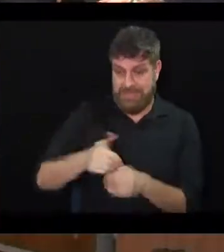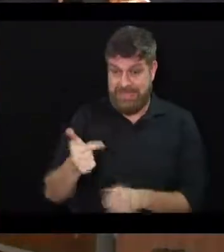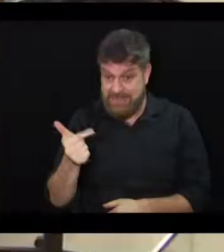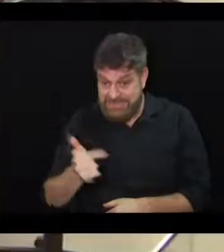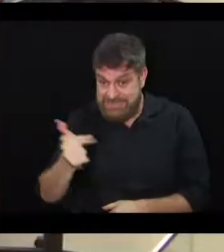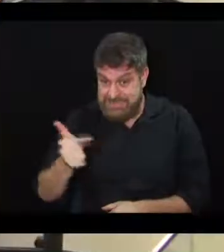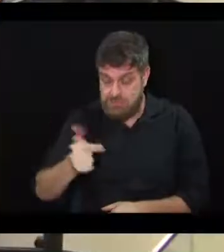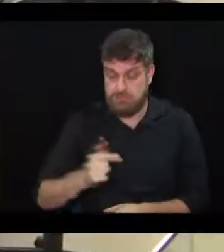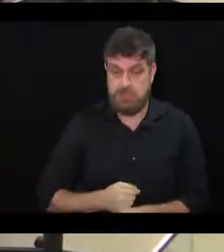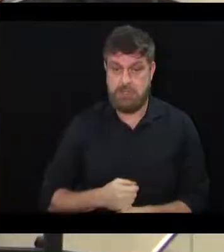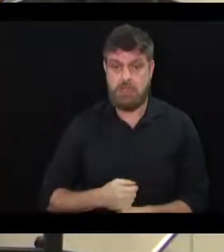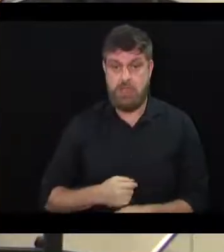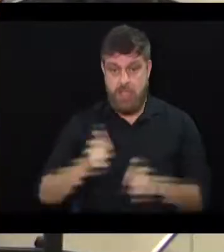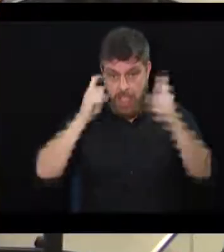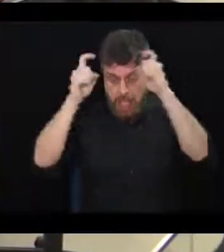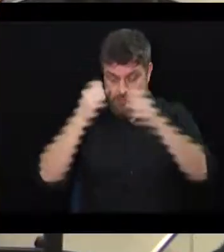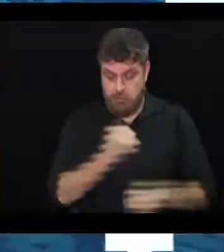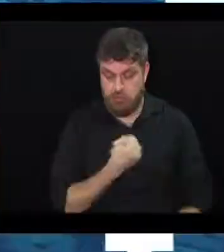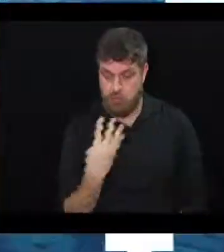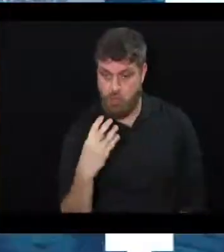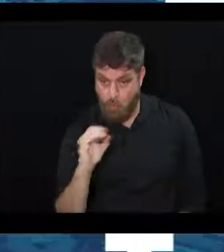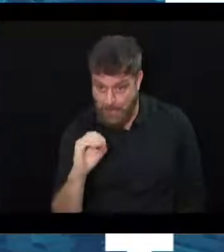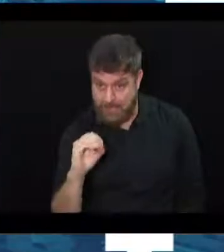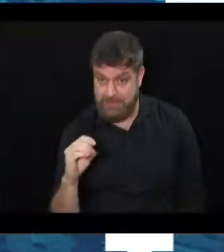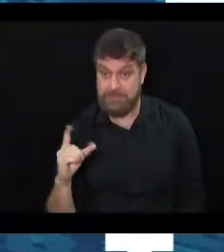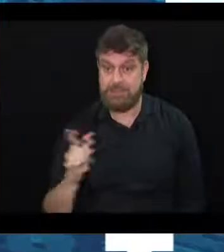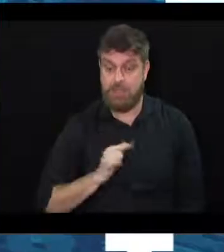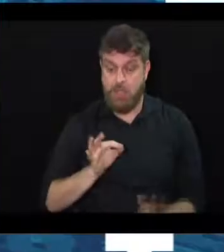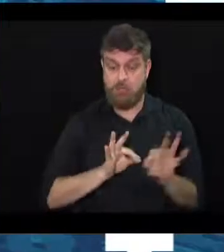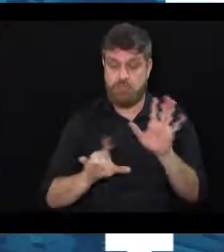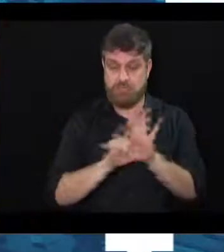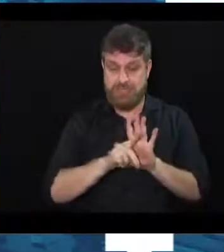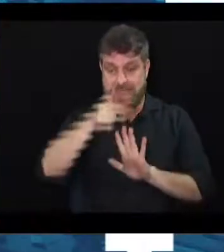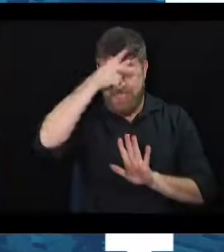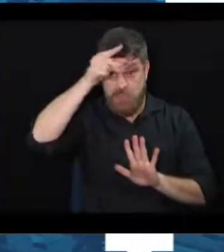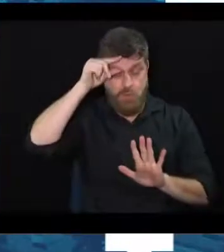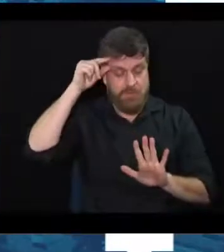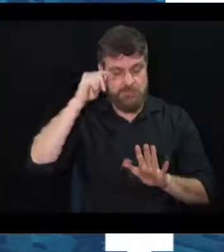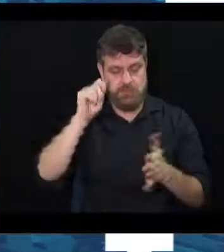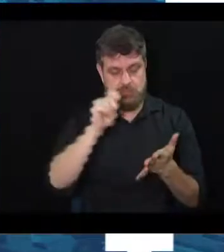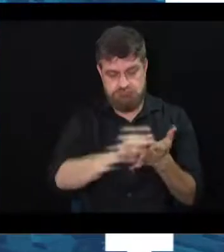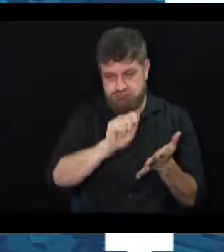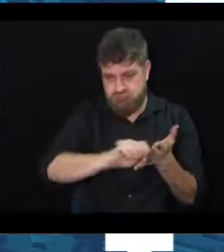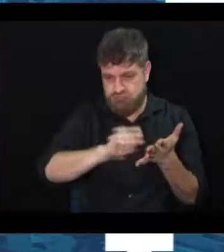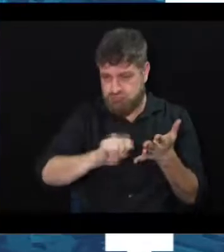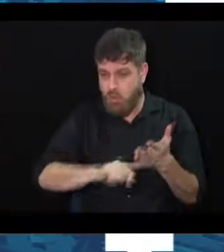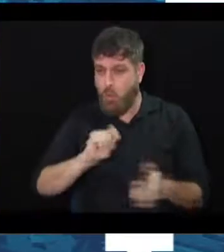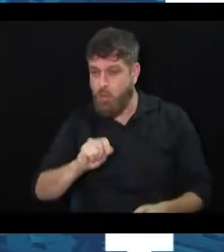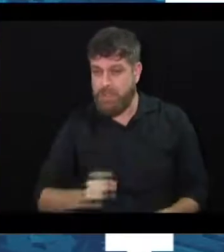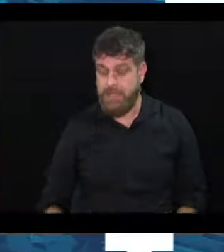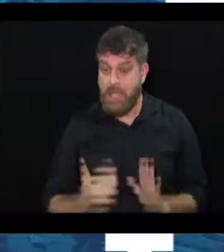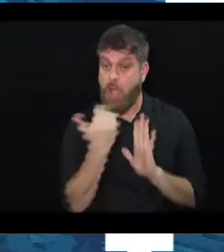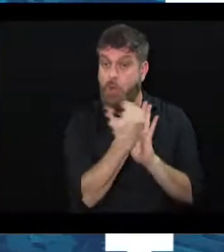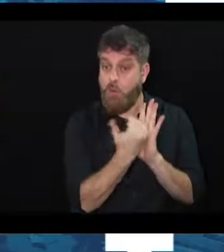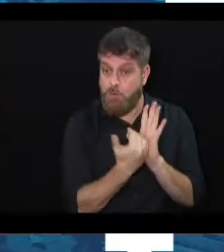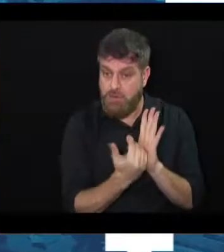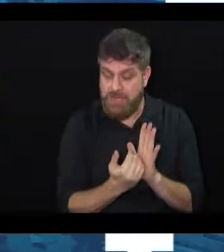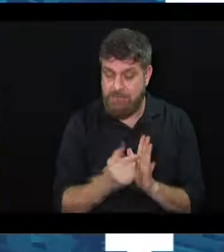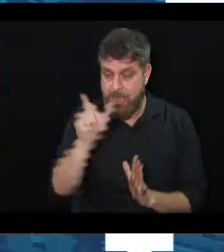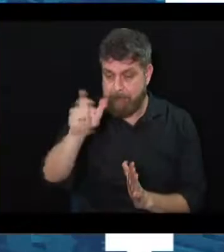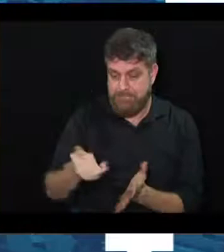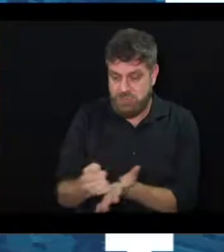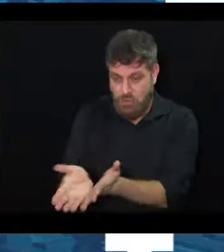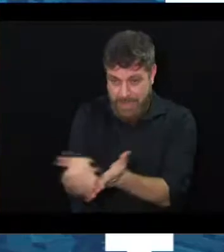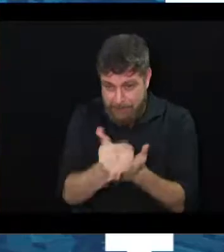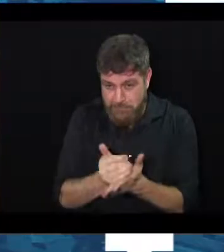na 40ª reunião ordinária, o projeto de lei do Executivo que cria o Programa de Regularização Fiscal de Campinas,